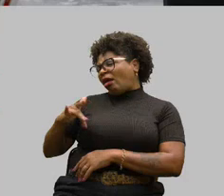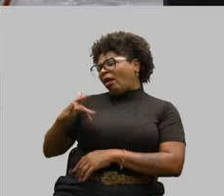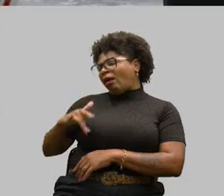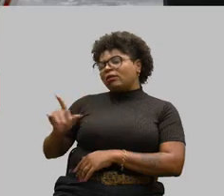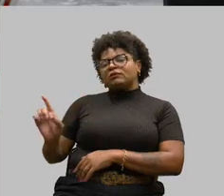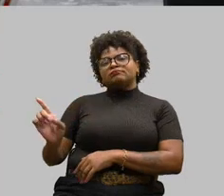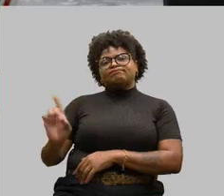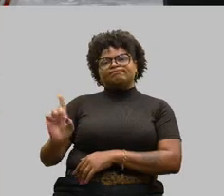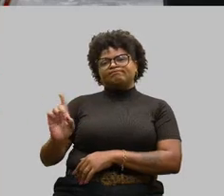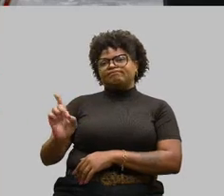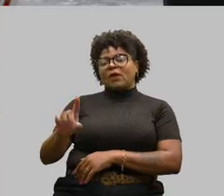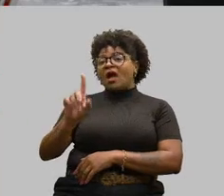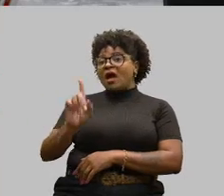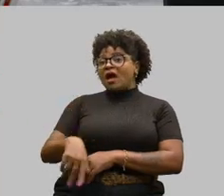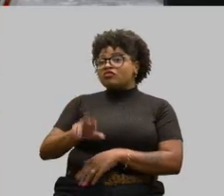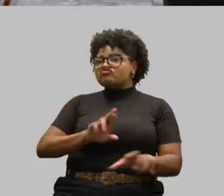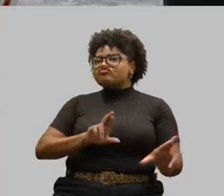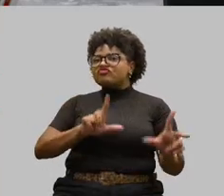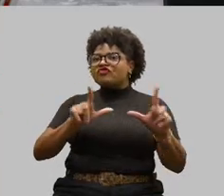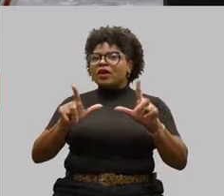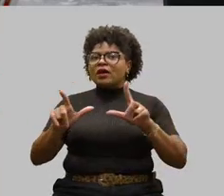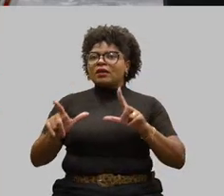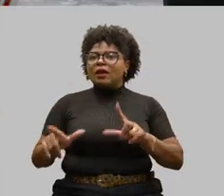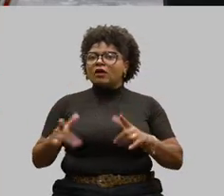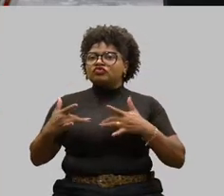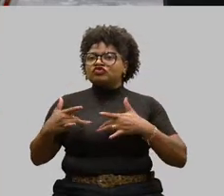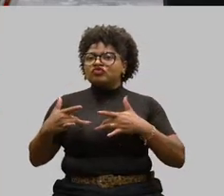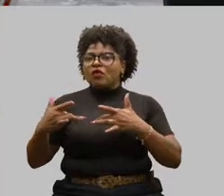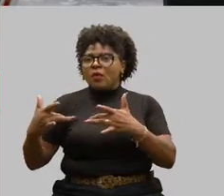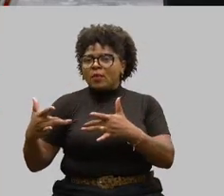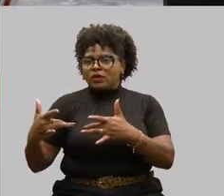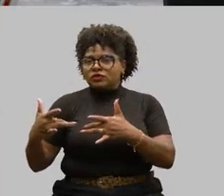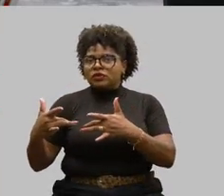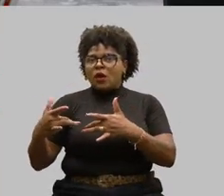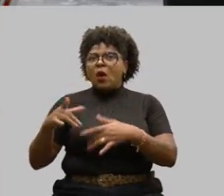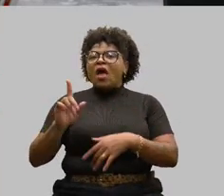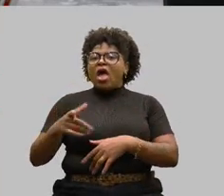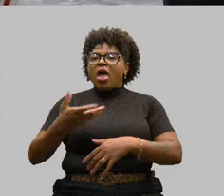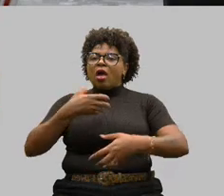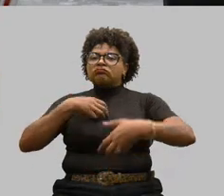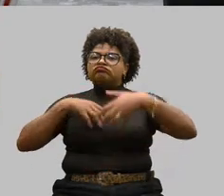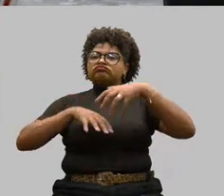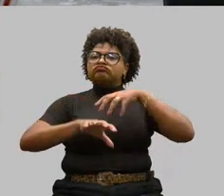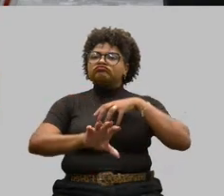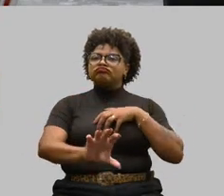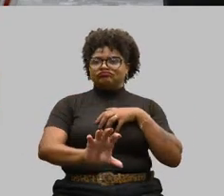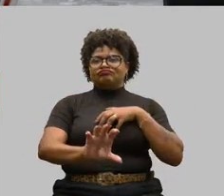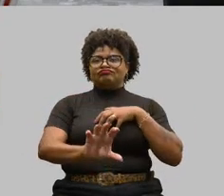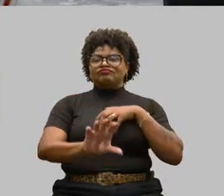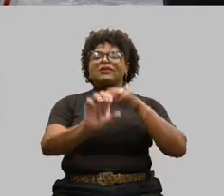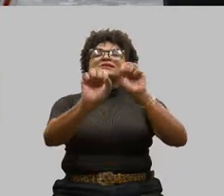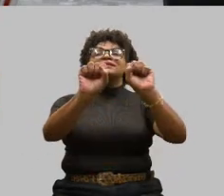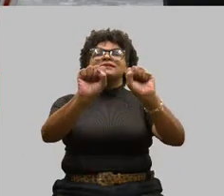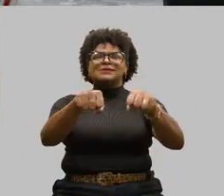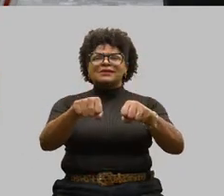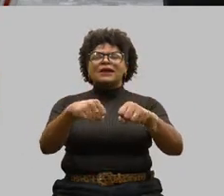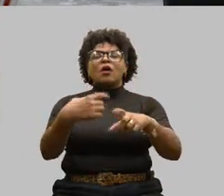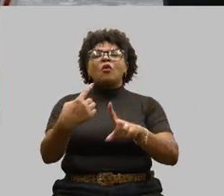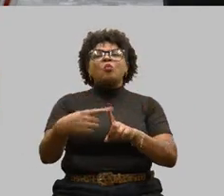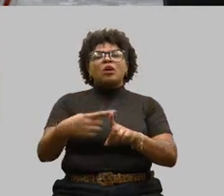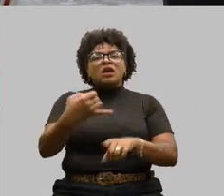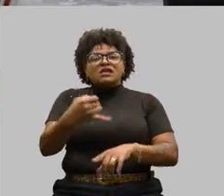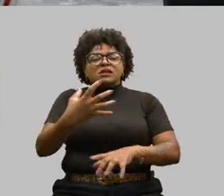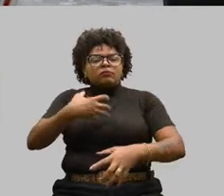compaixão não é ter pena é saber se colocar no lugar do outro quando a gente se coloca no lugar do outro